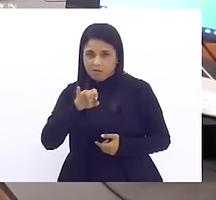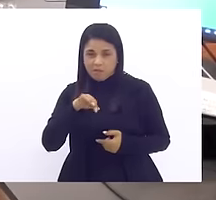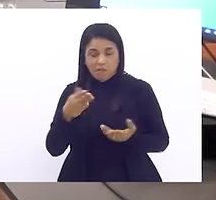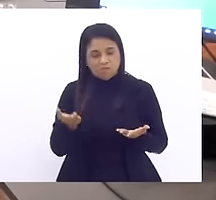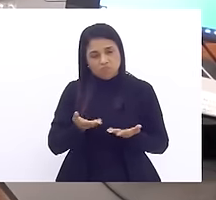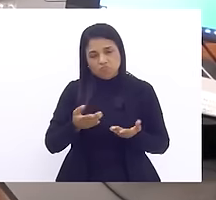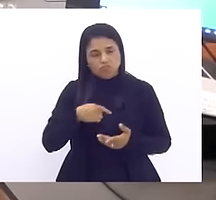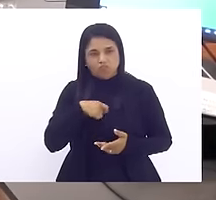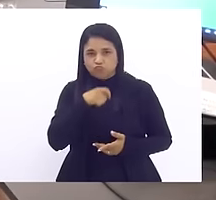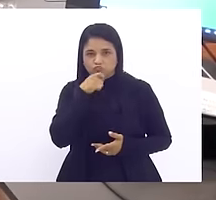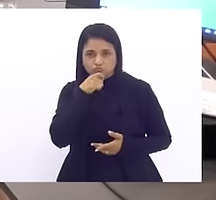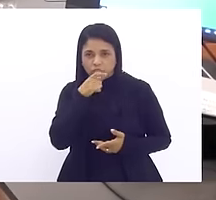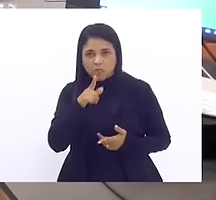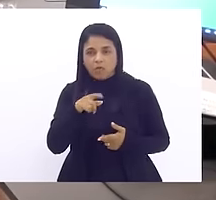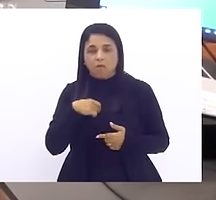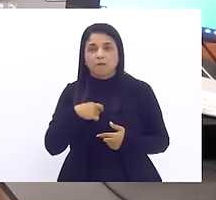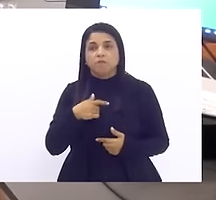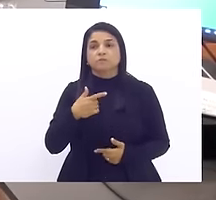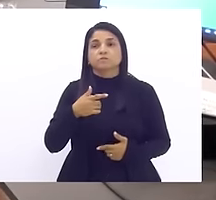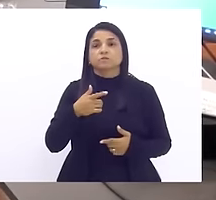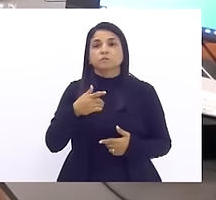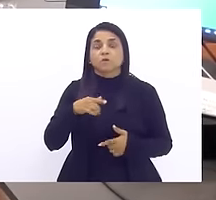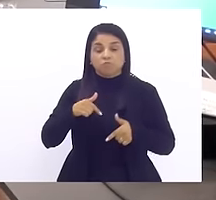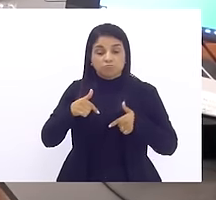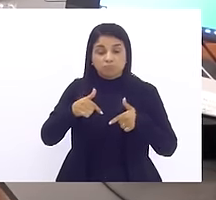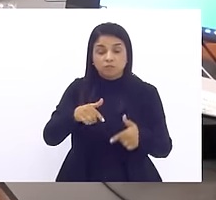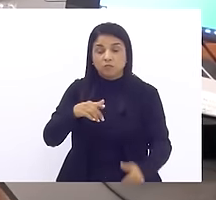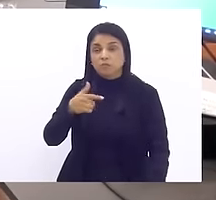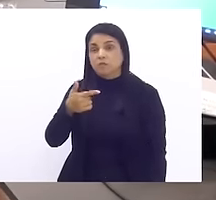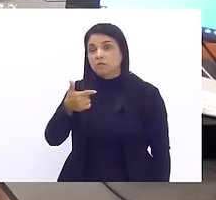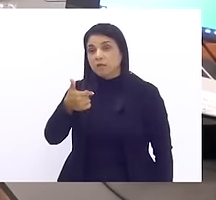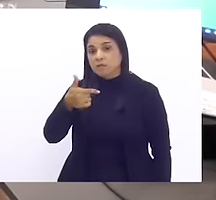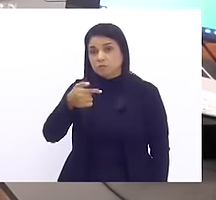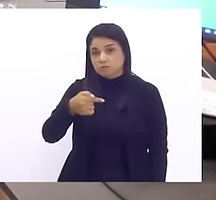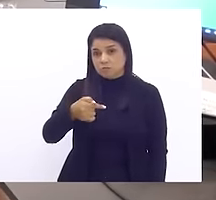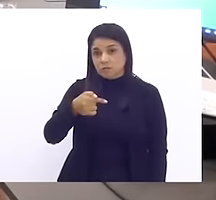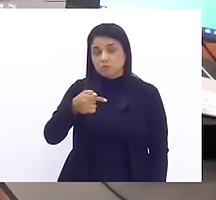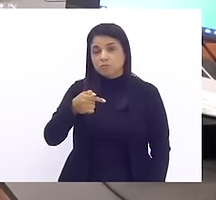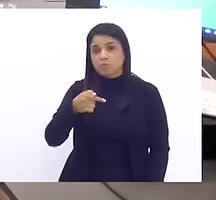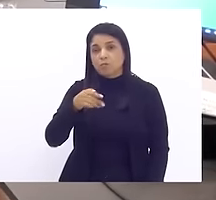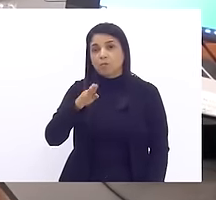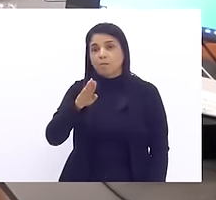que que é operação do décimo sétimo batalhão tinha reboque do Detran